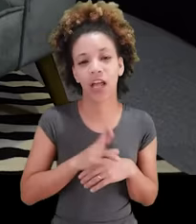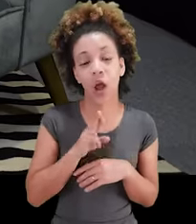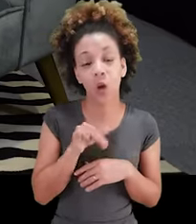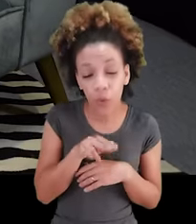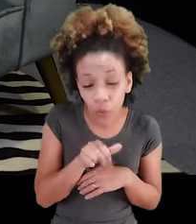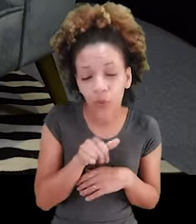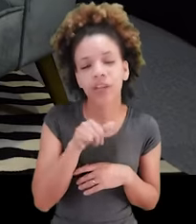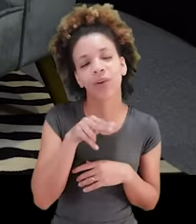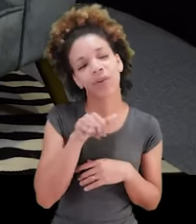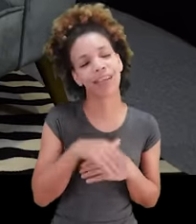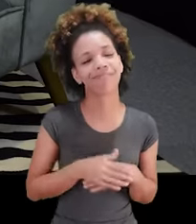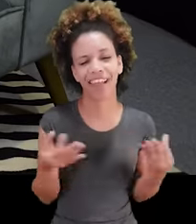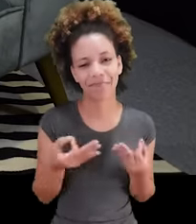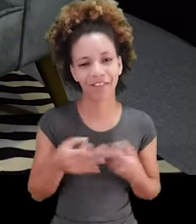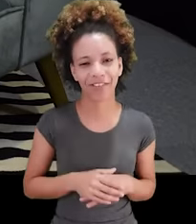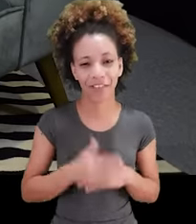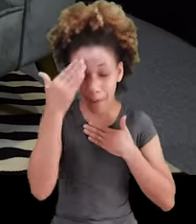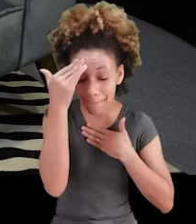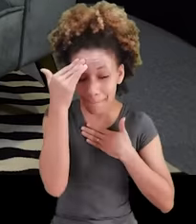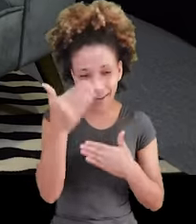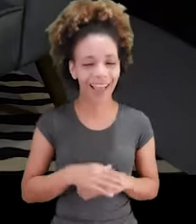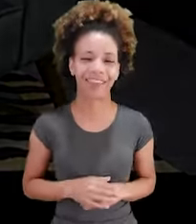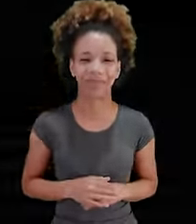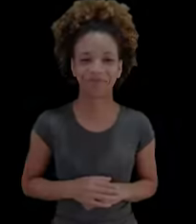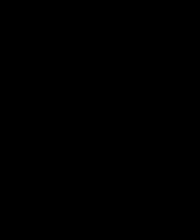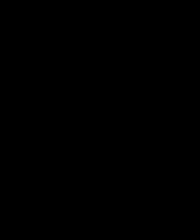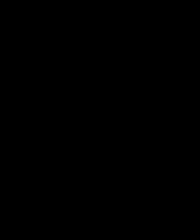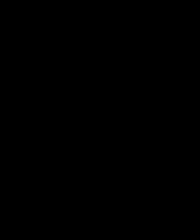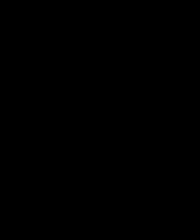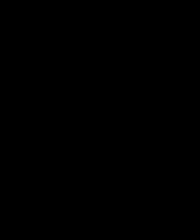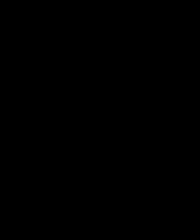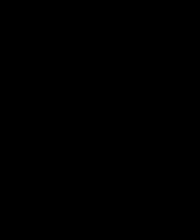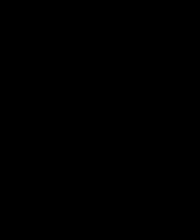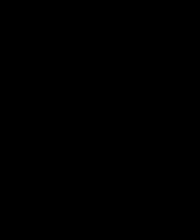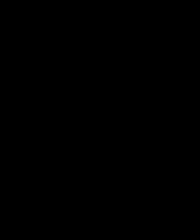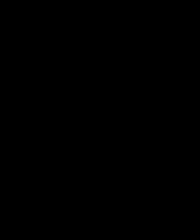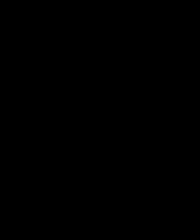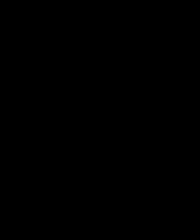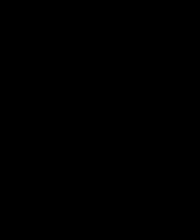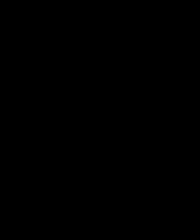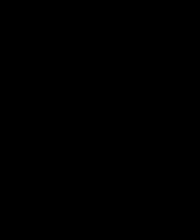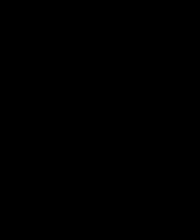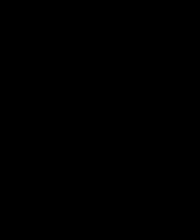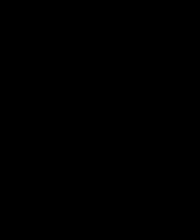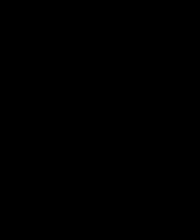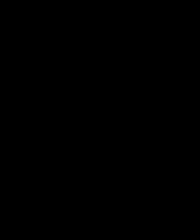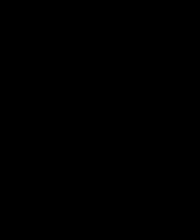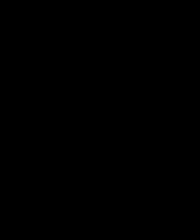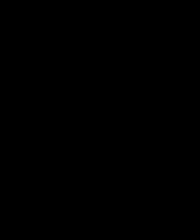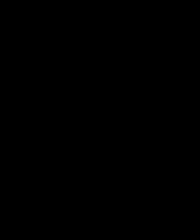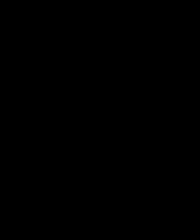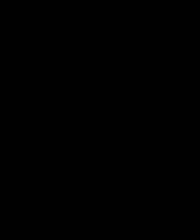Rui Unas é um cara muito fixe. Obrigado, gente. Valeu. Obrigado, Rui. Obrigado. Caralho, cara. Legal. Meu pai está